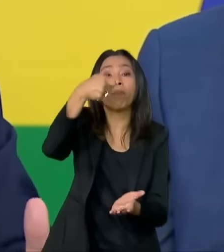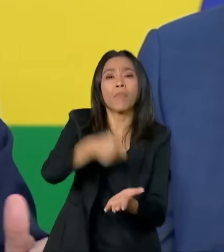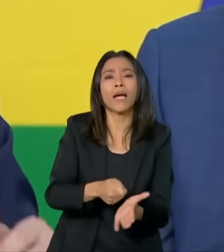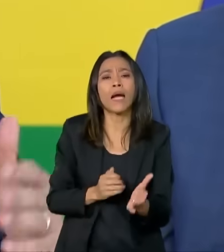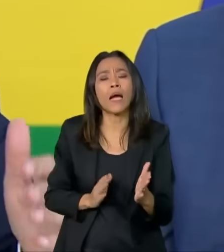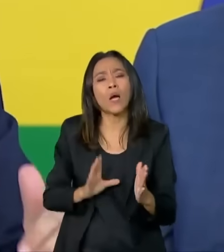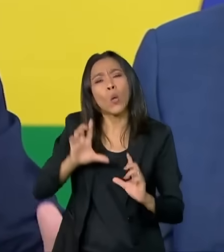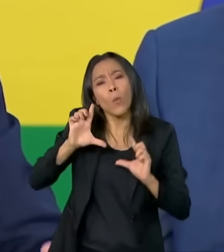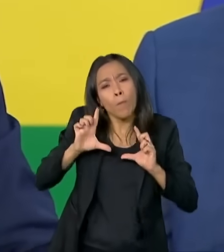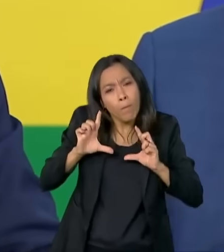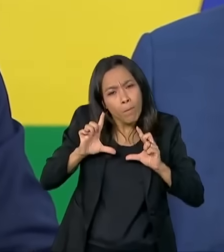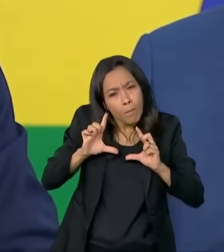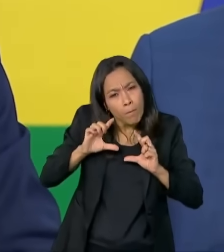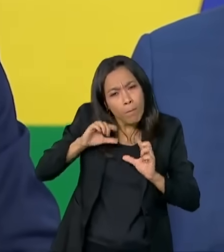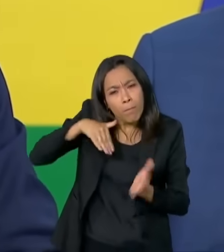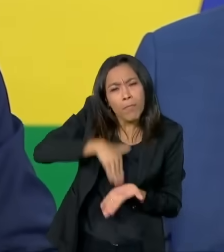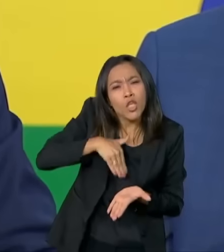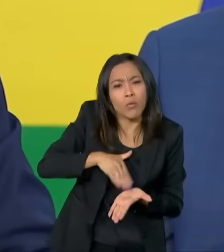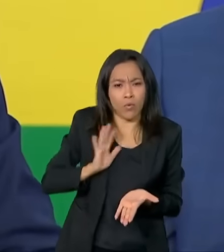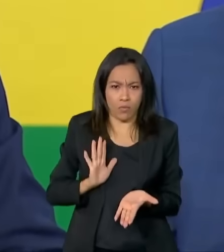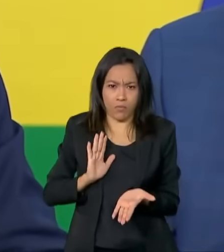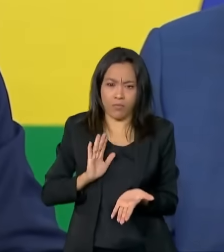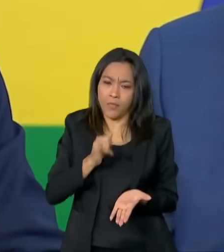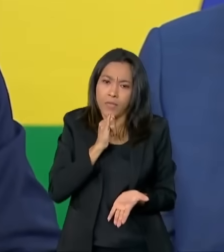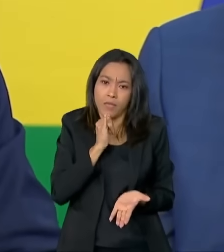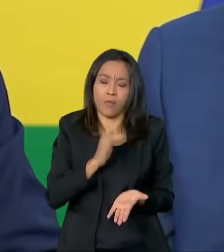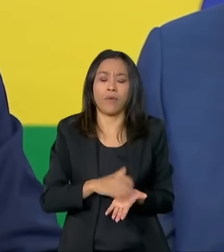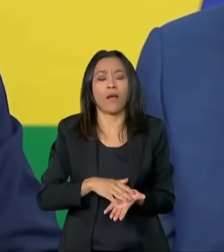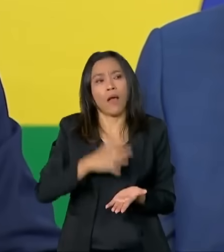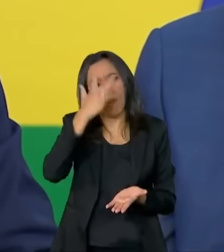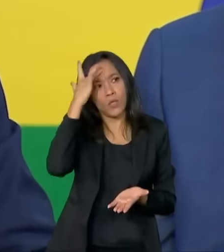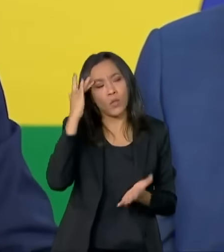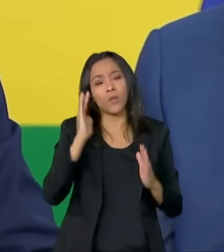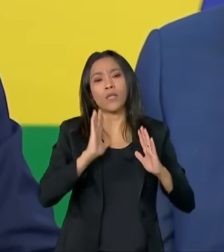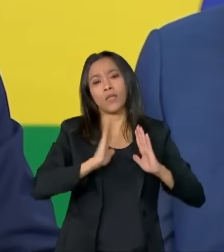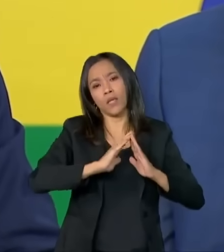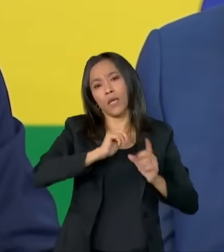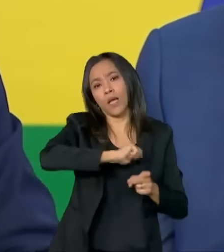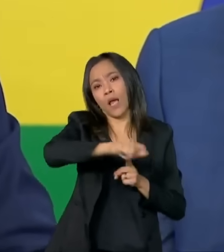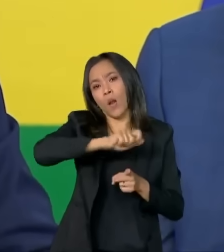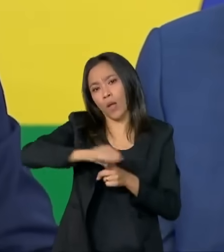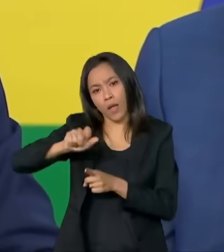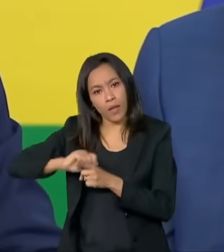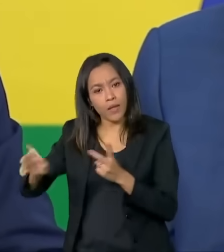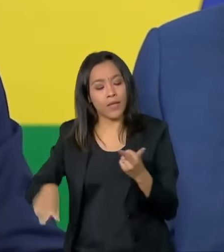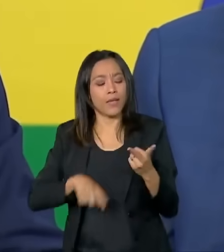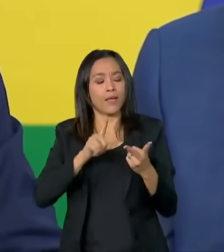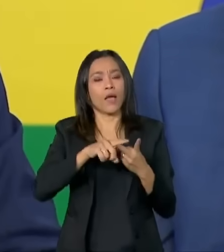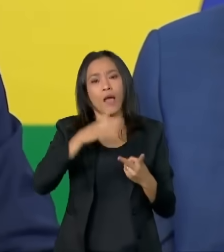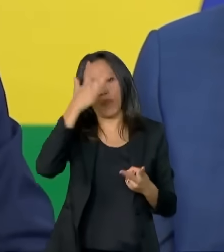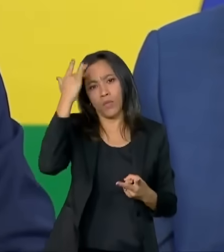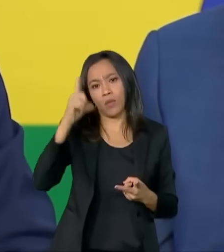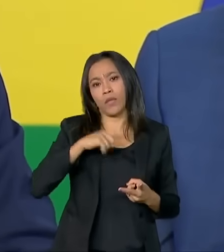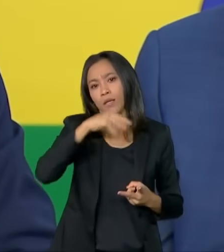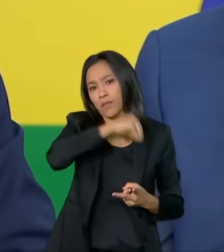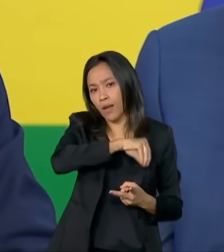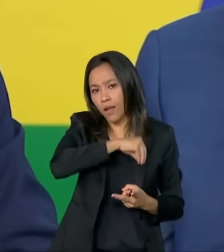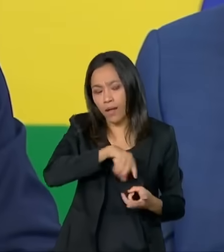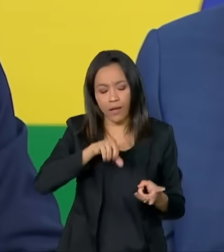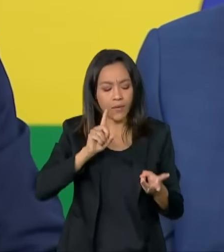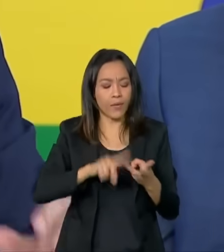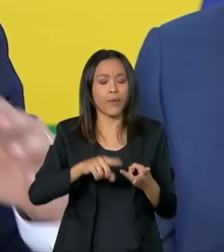isso? Vamos supor que uma pessoa tenha aluguéis, tenha salário, tenha dividendos, tenha